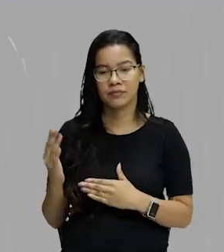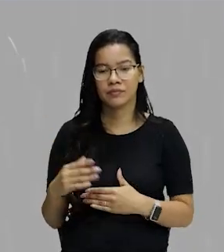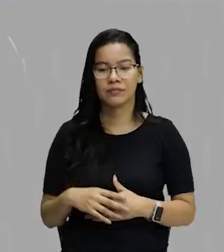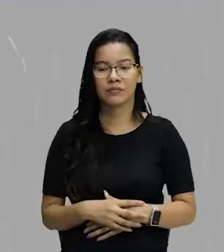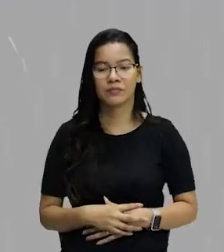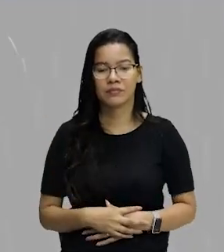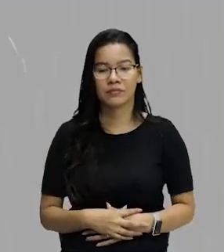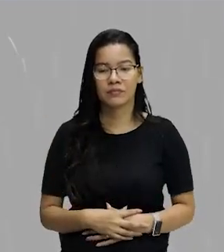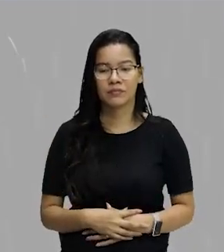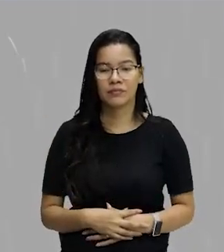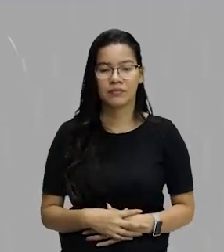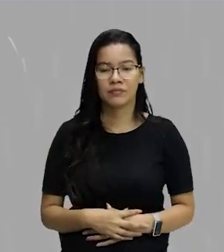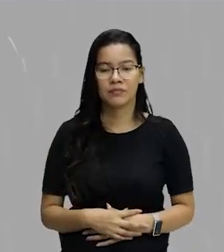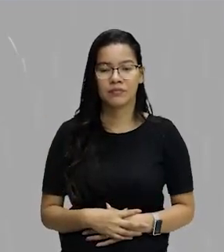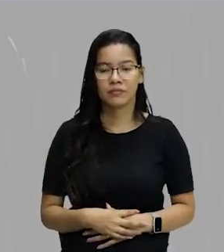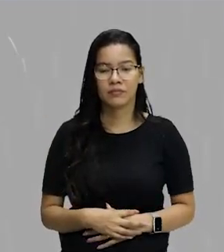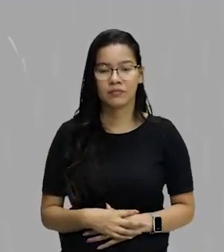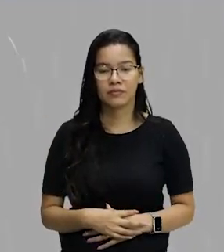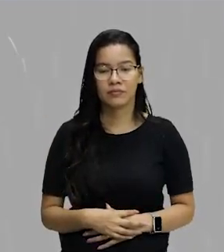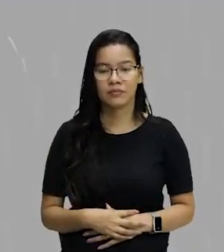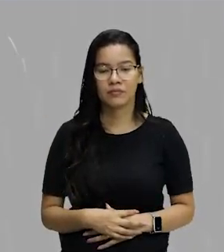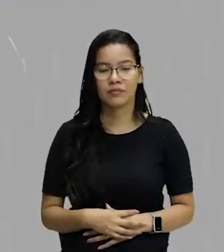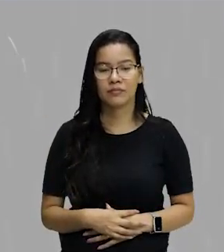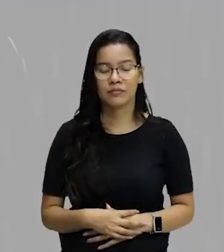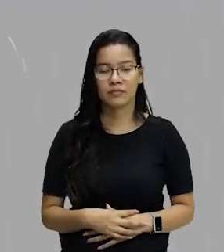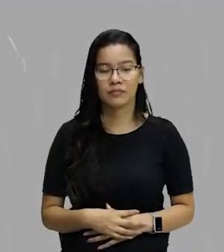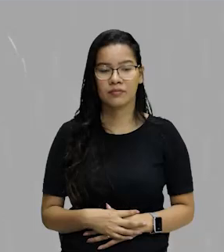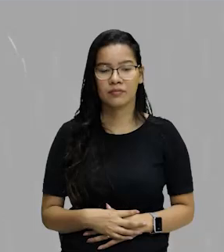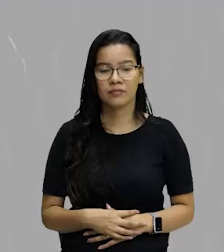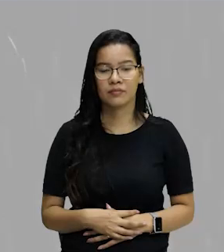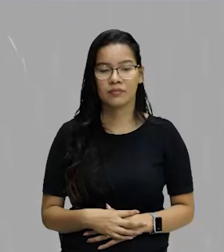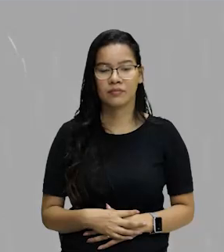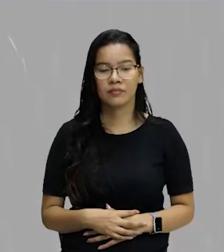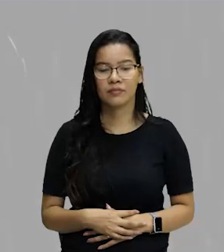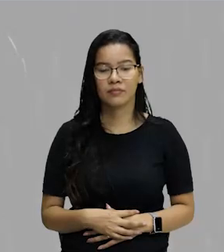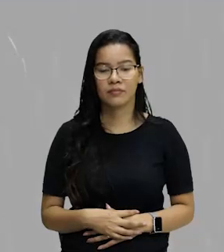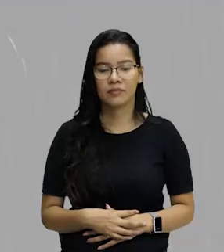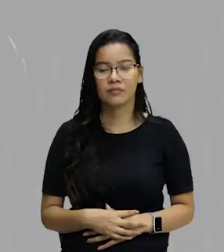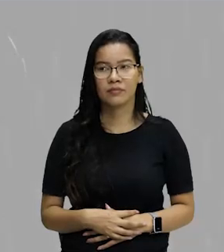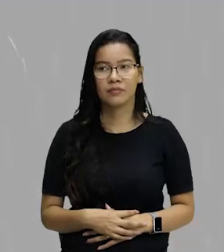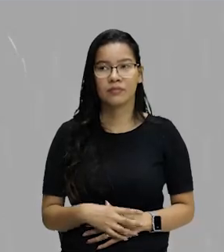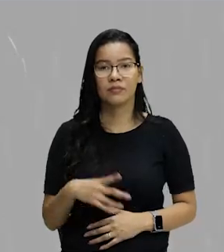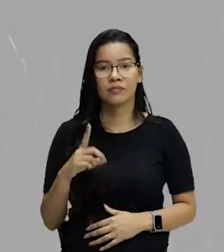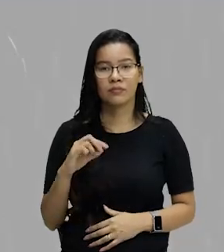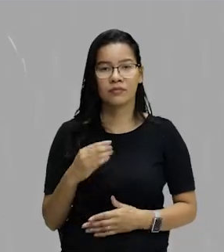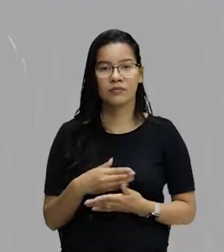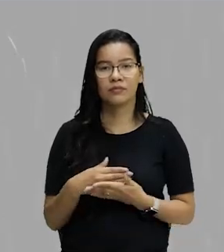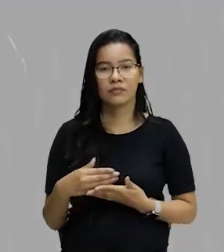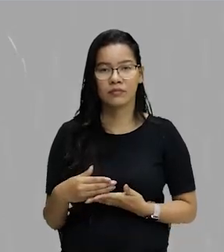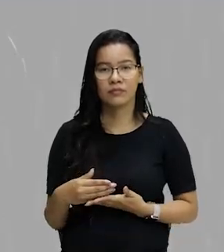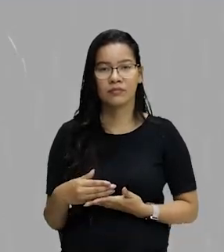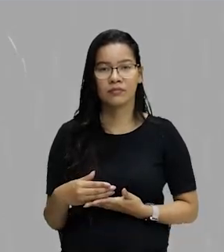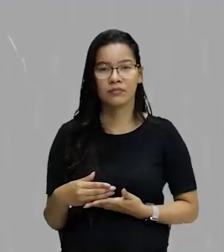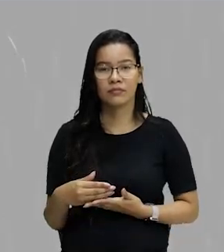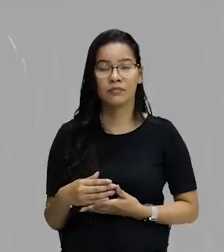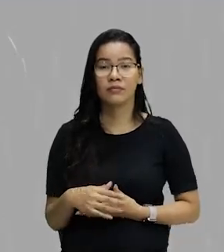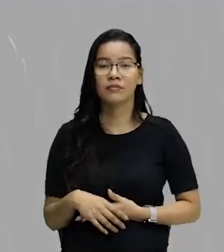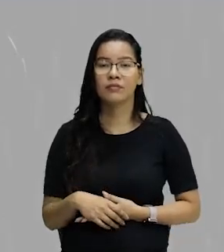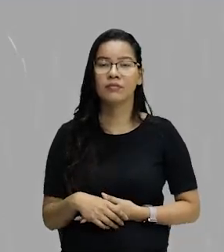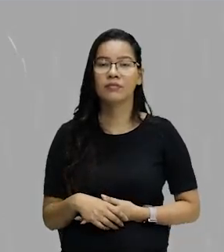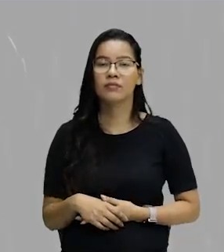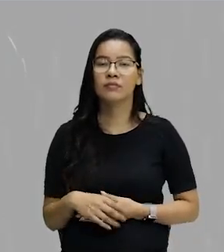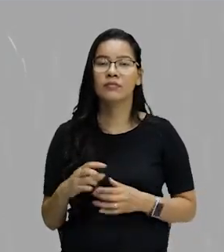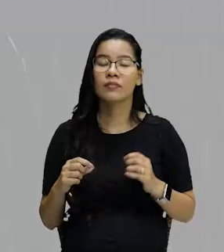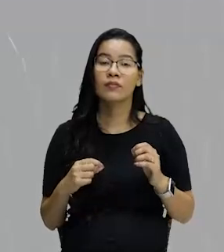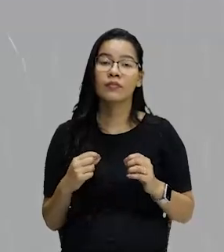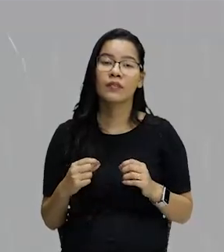deixar rastros, sempre trazer de volta o que carrega consigo. Esses são um dos princípios digamos assim,